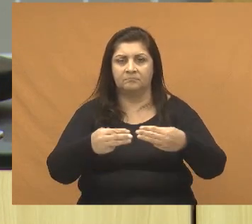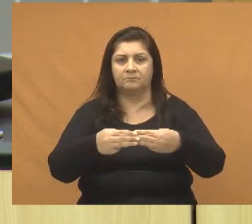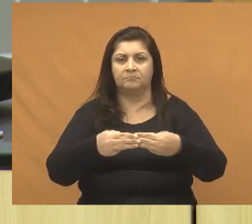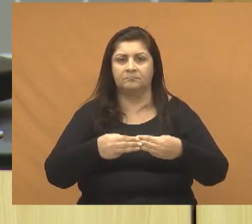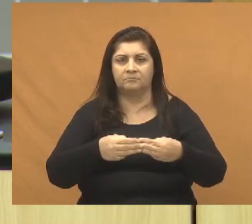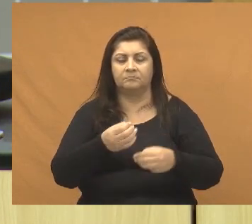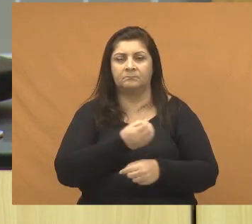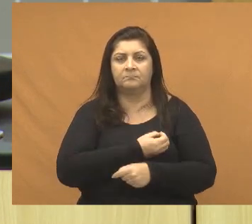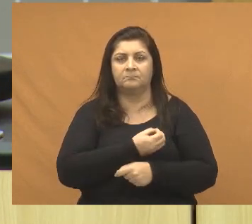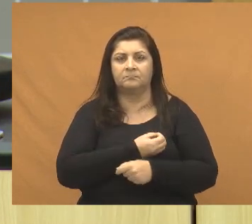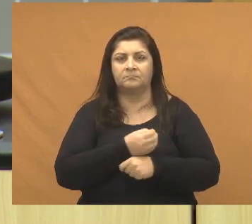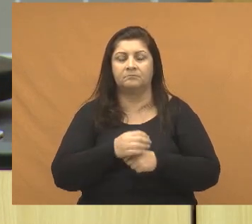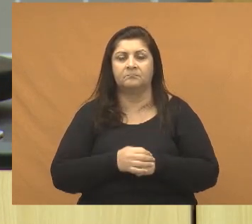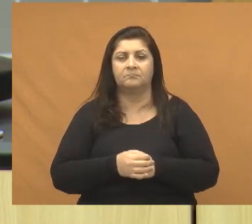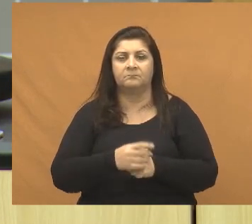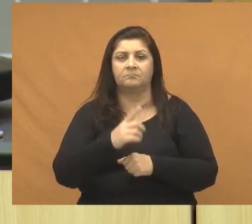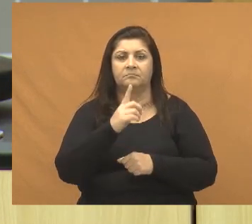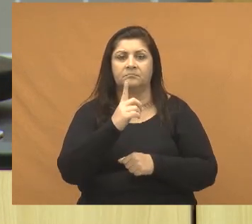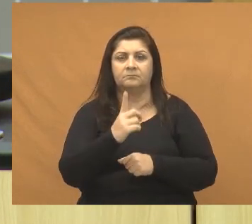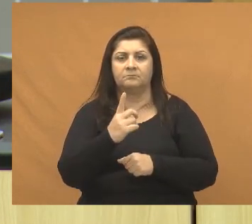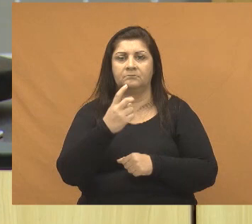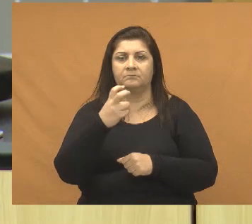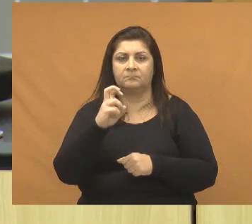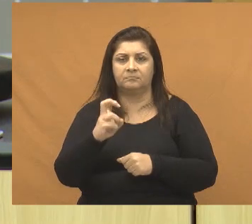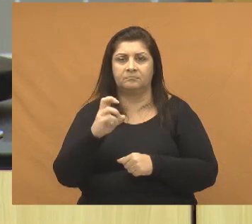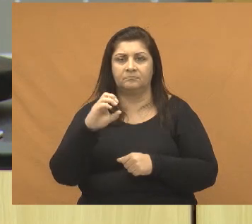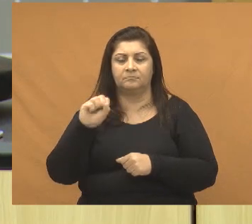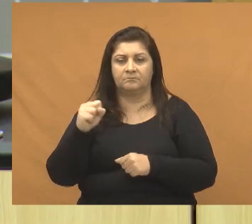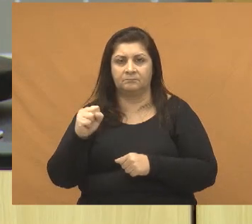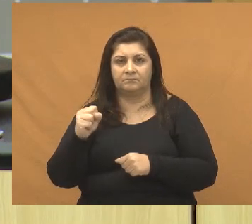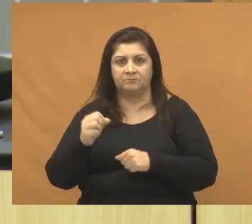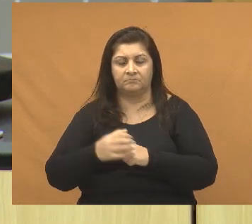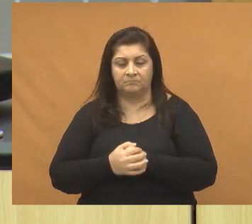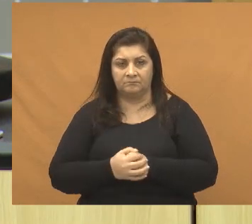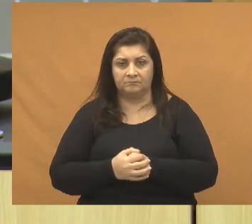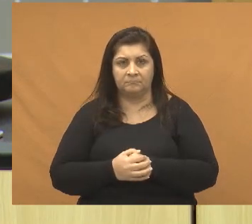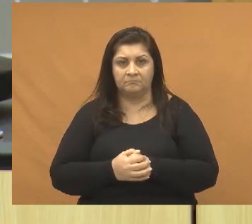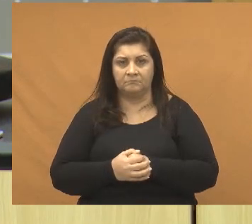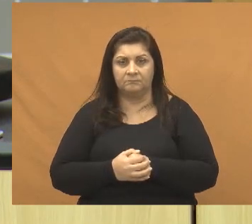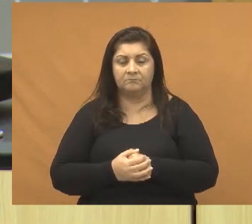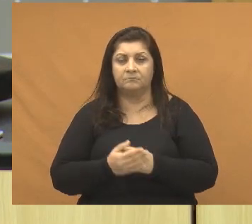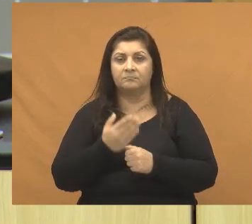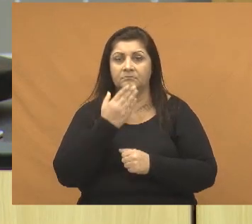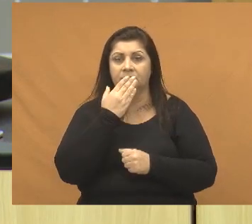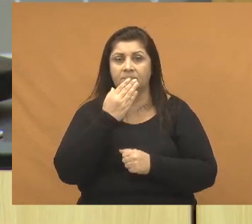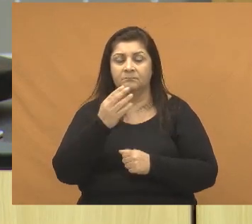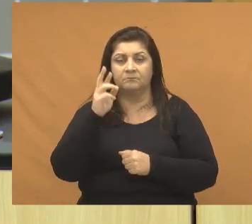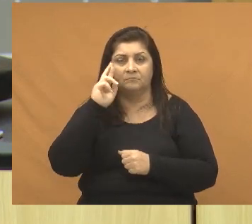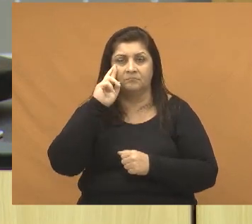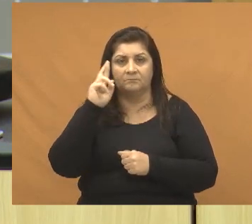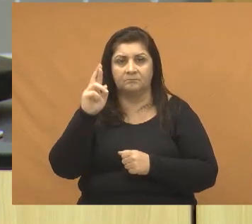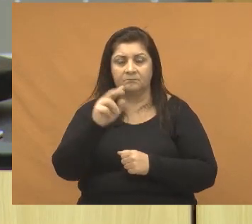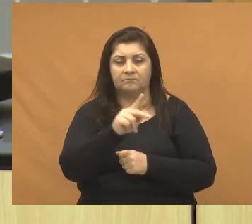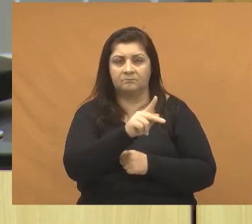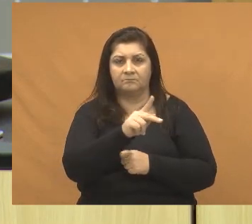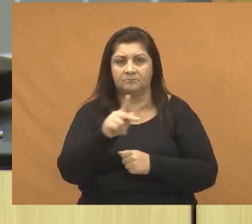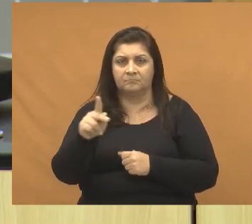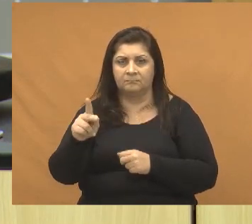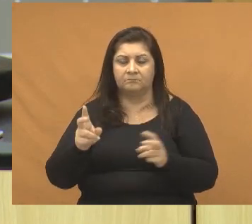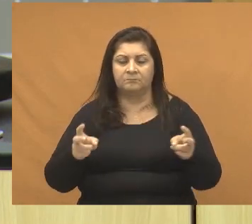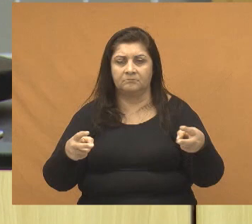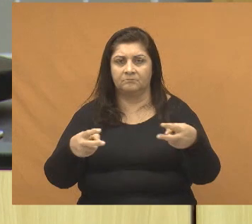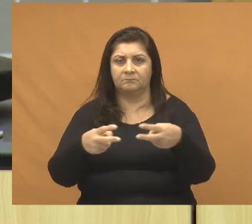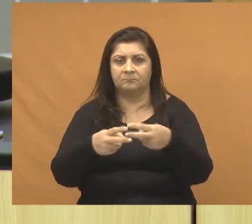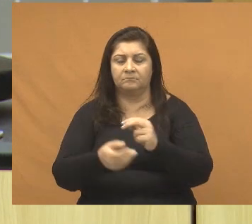Moção número 158. Requeremos ao excelentíssimo senhor presidente dessa